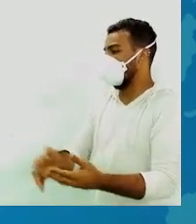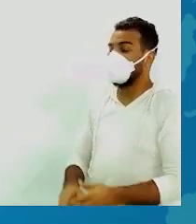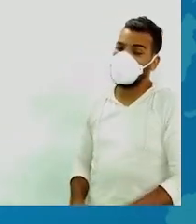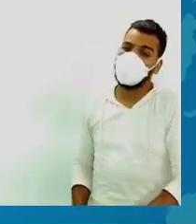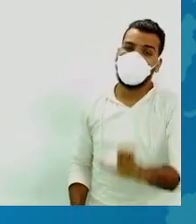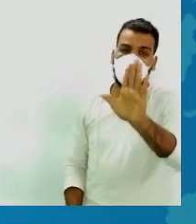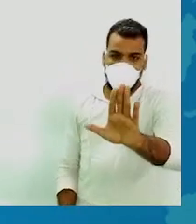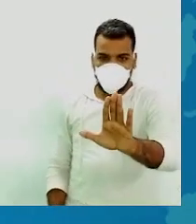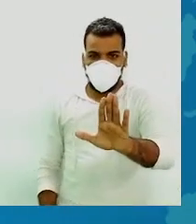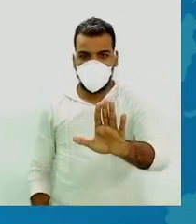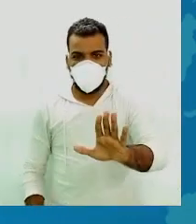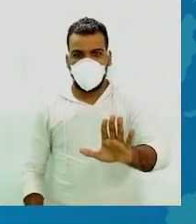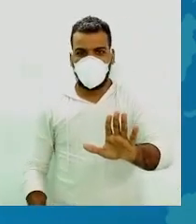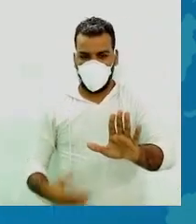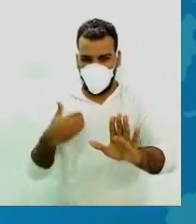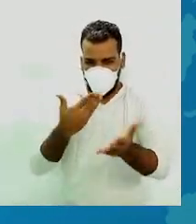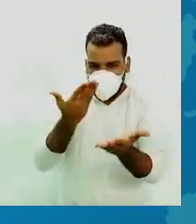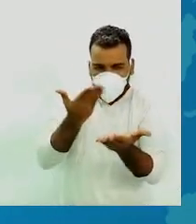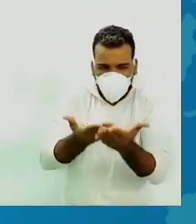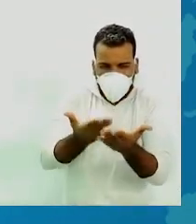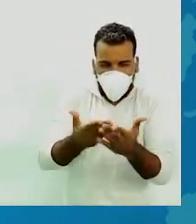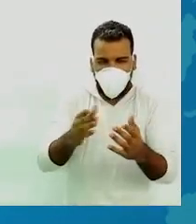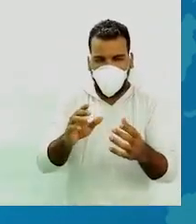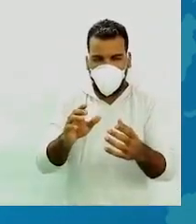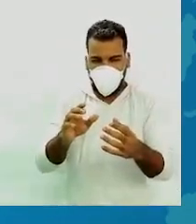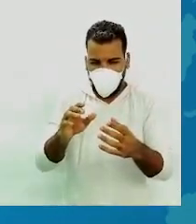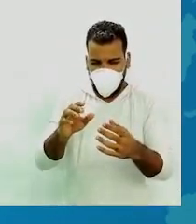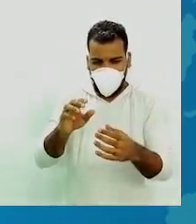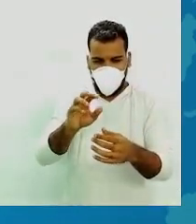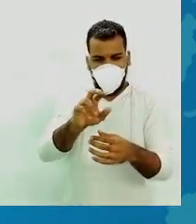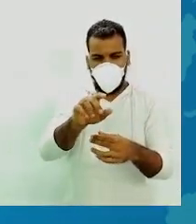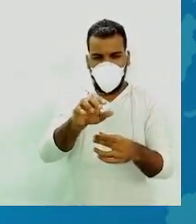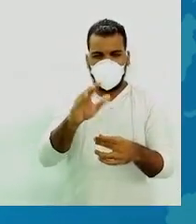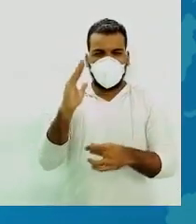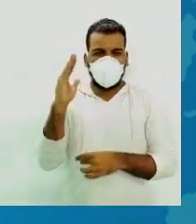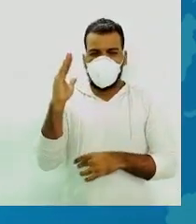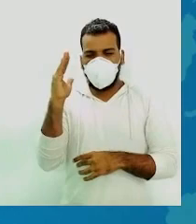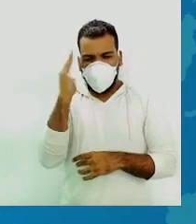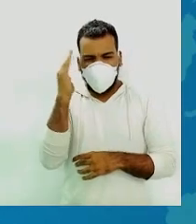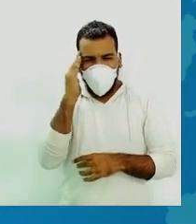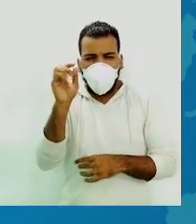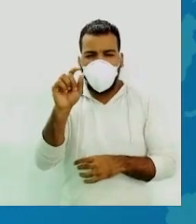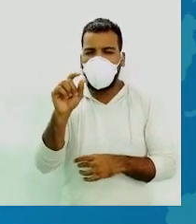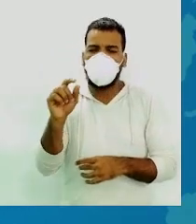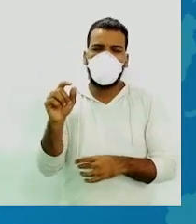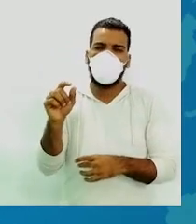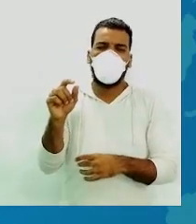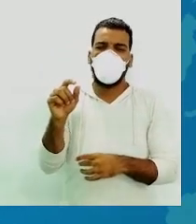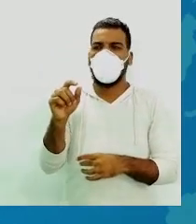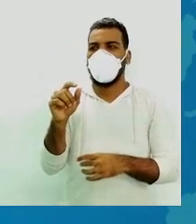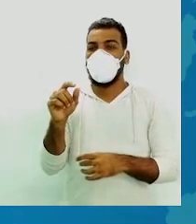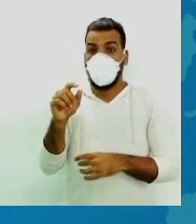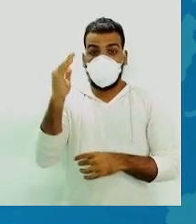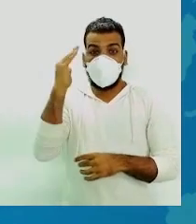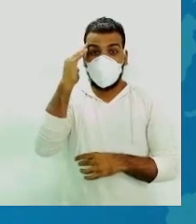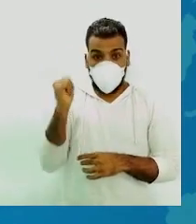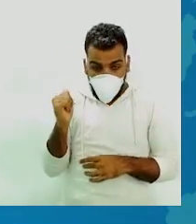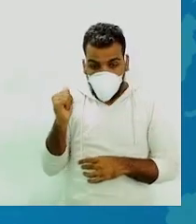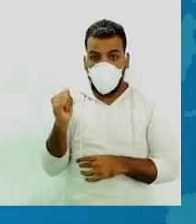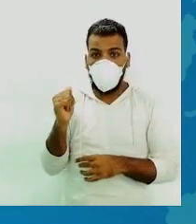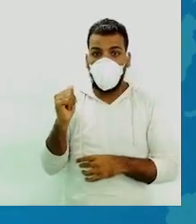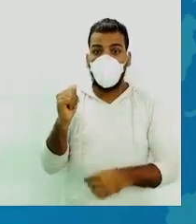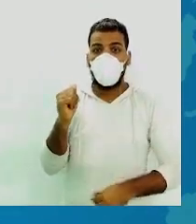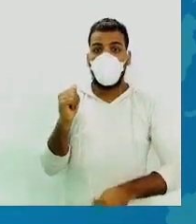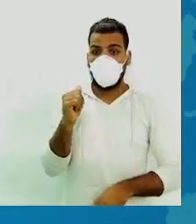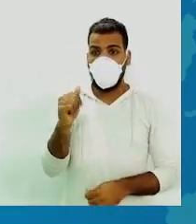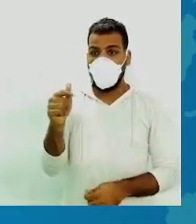nós não estamos aqui para estudar, não estamos aqui para entender ou para saber a respeito daquilo